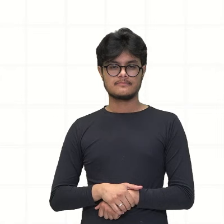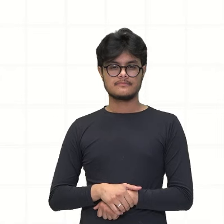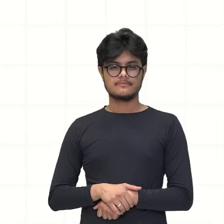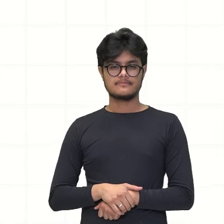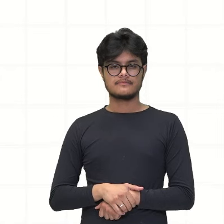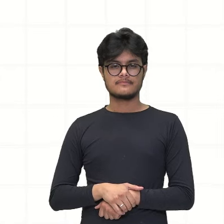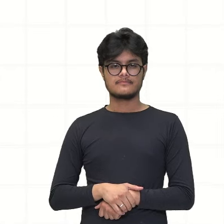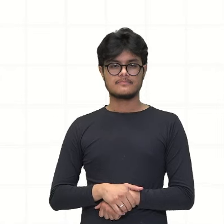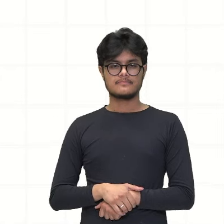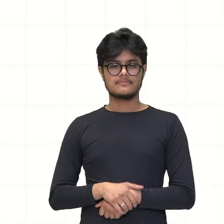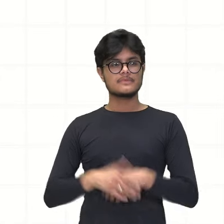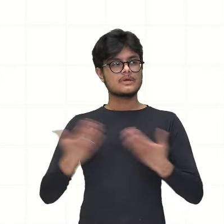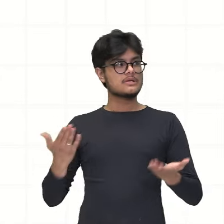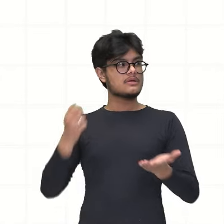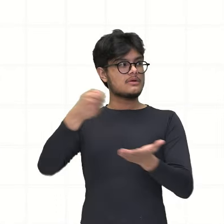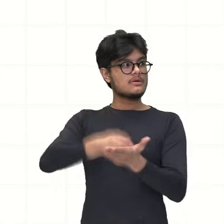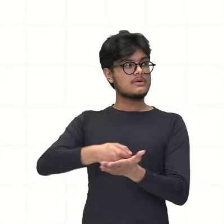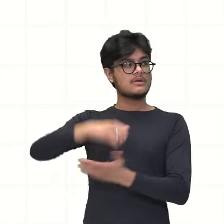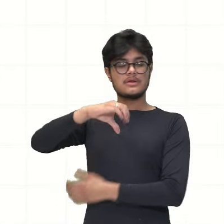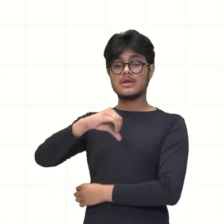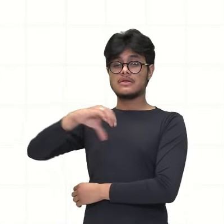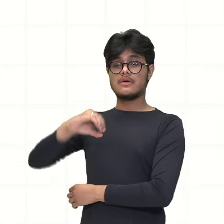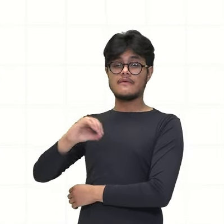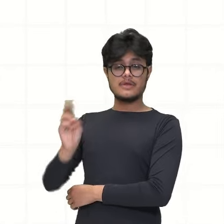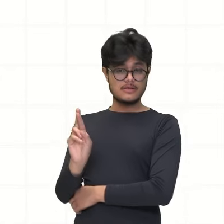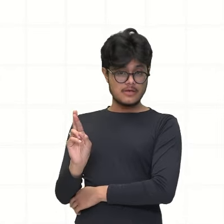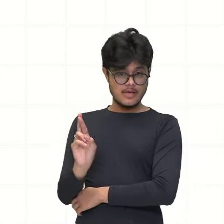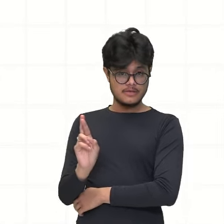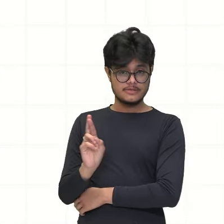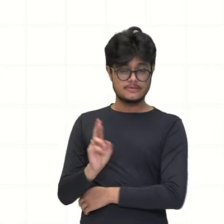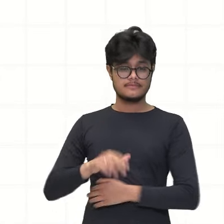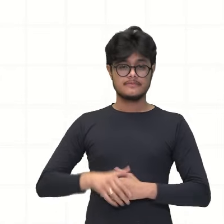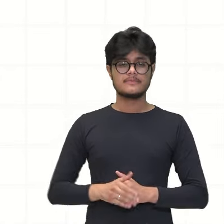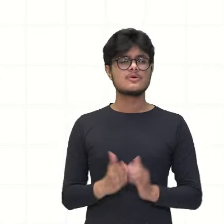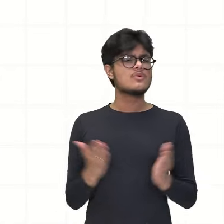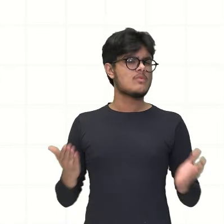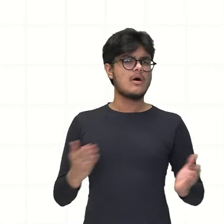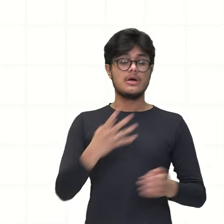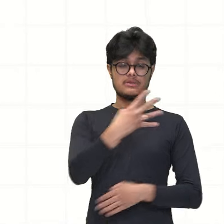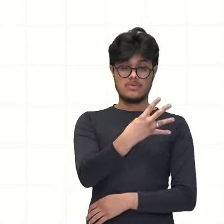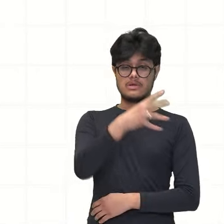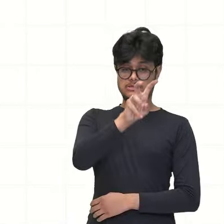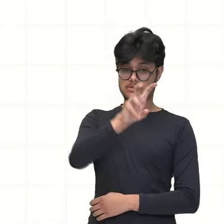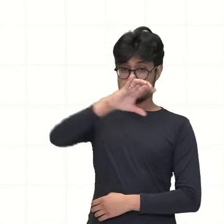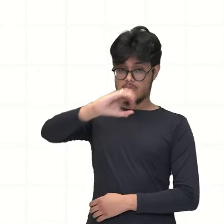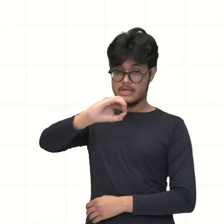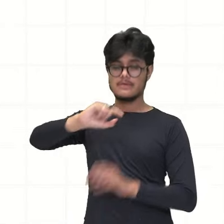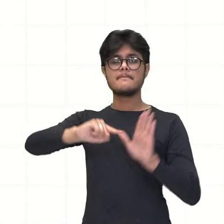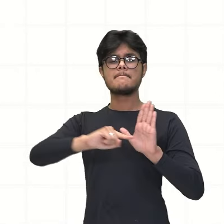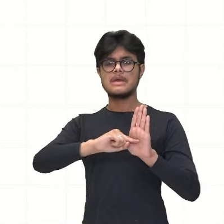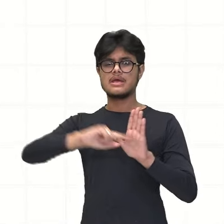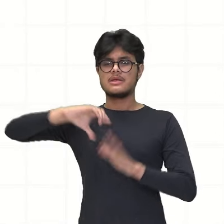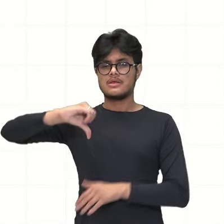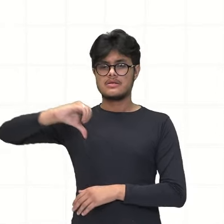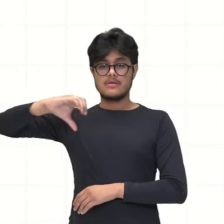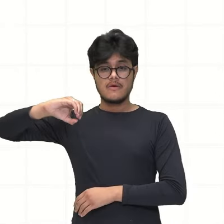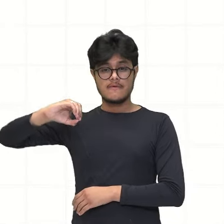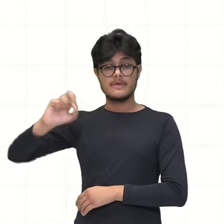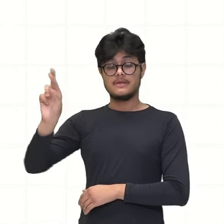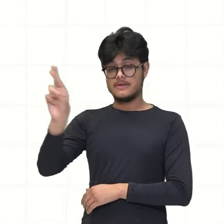Então, o preço final, né? O preço final será quanto? Será